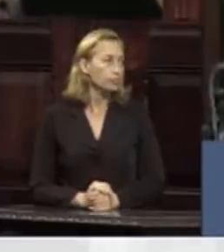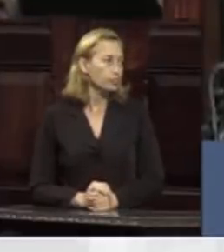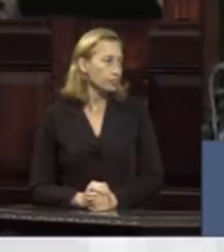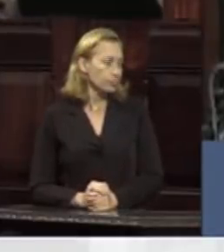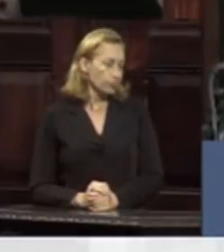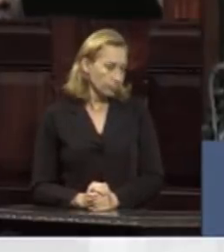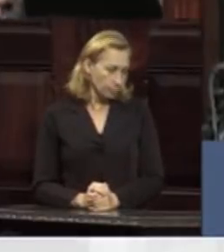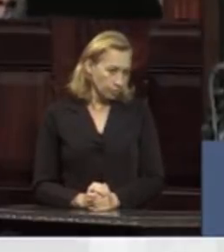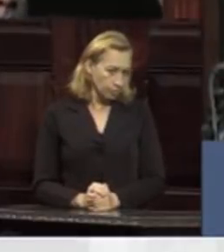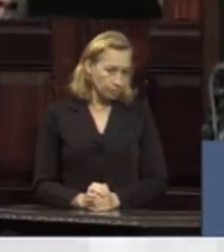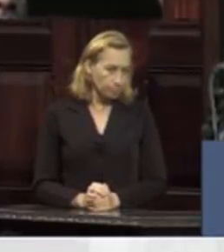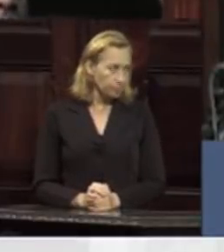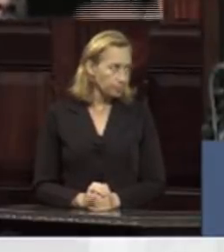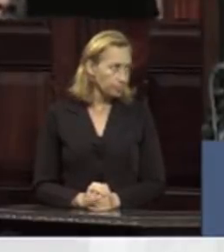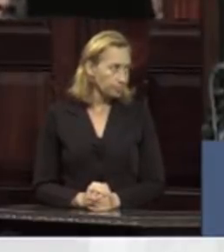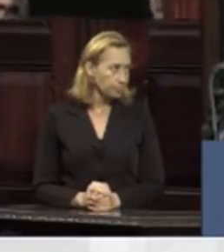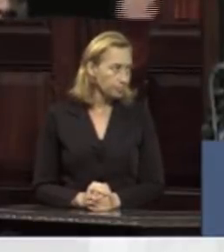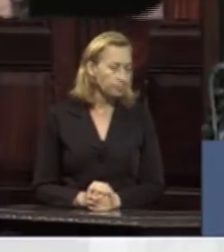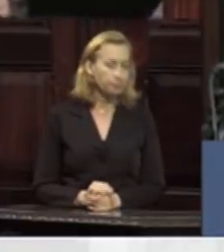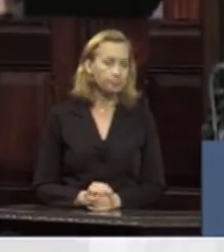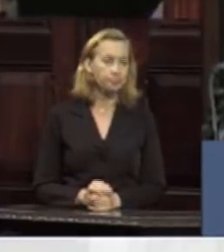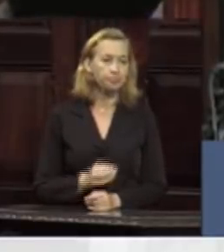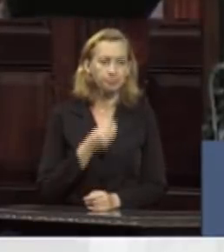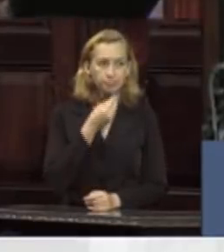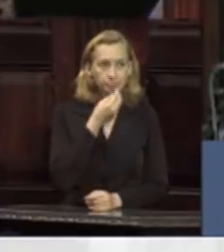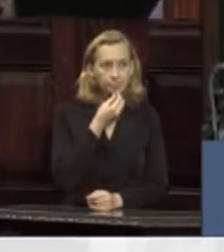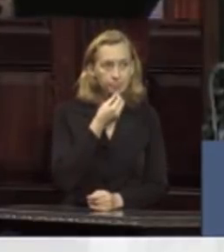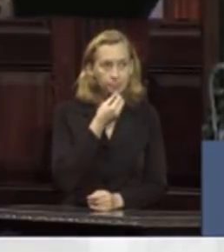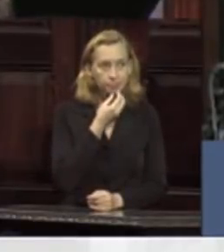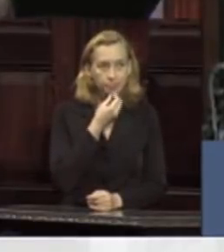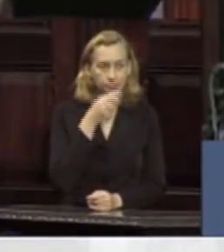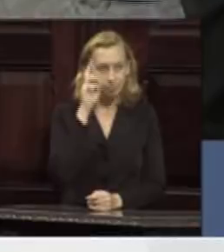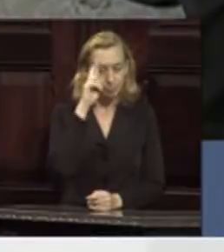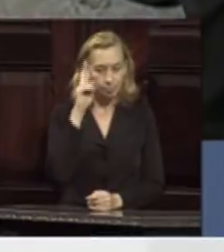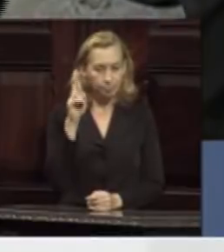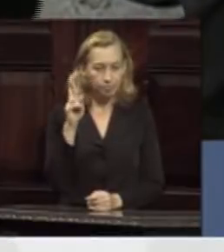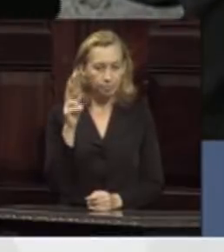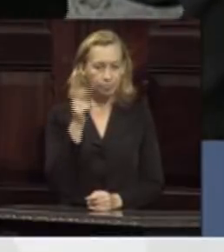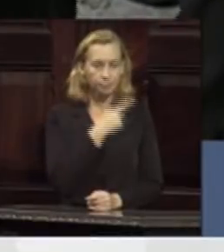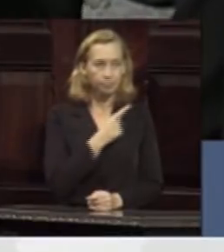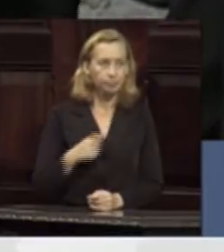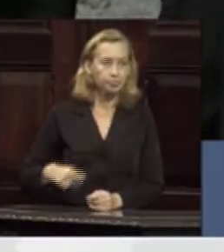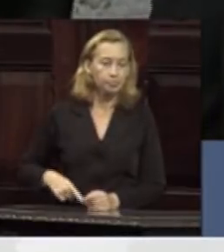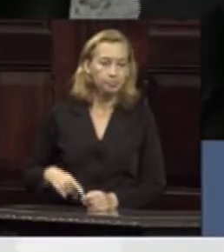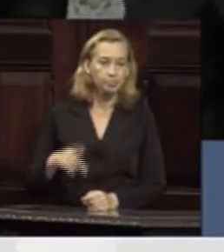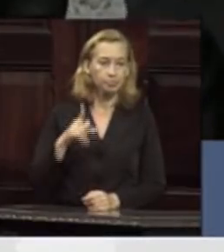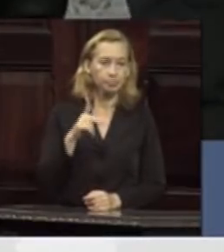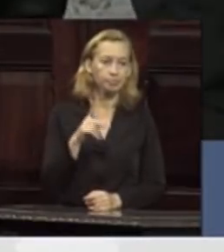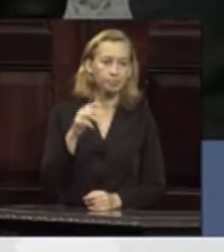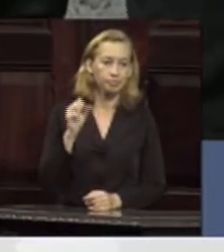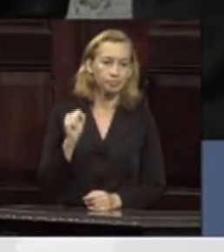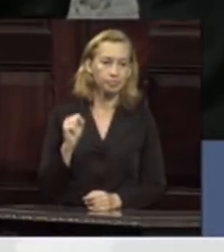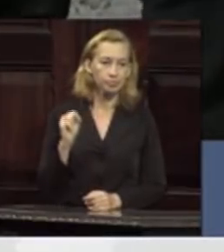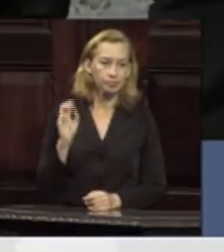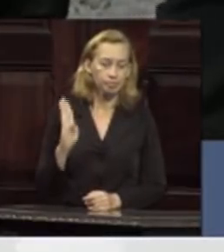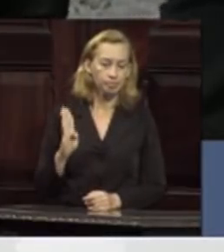Mink, em segunda farei a chamada, que já alcançou o quórum. Senhor presidente, o PSB encaminha o voto sim à